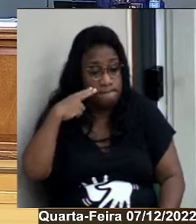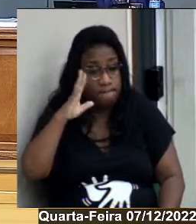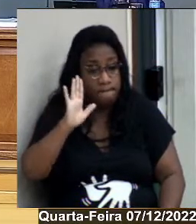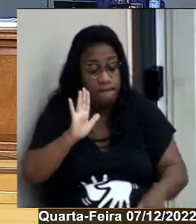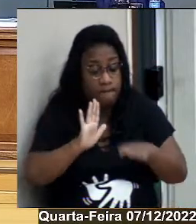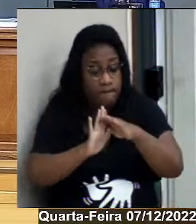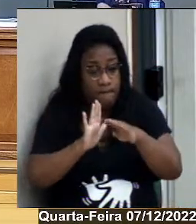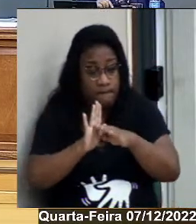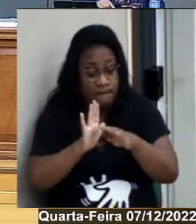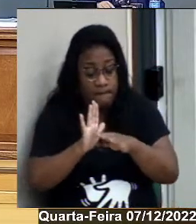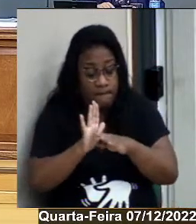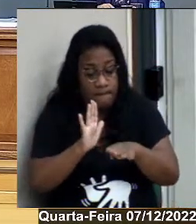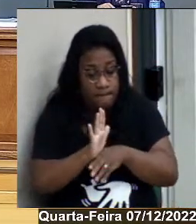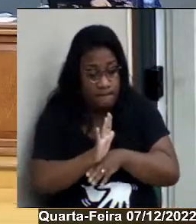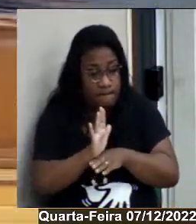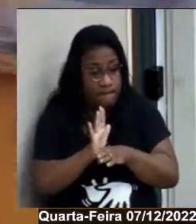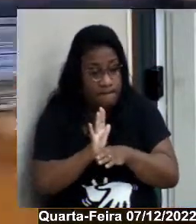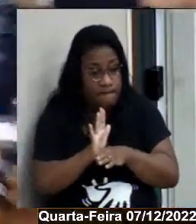esse aqui é um projeto